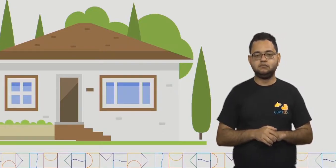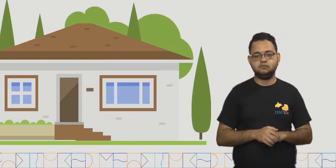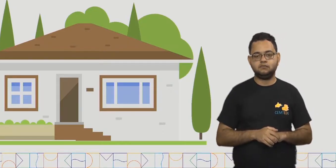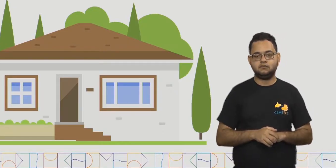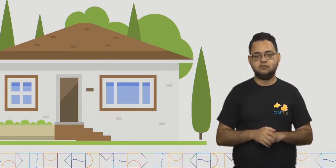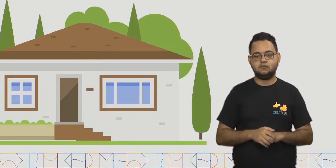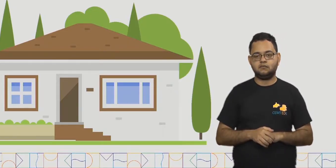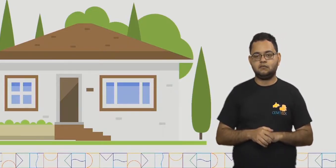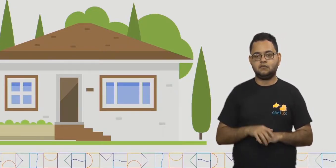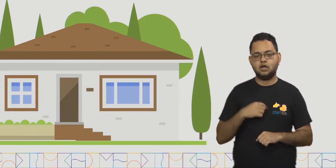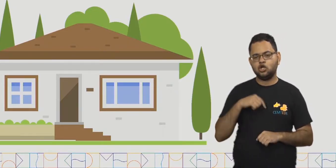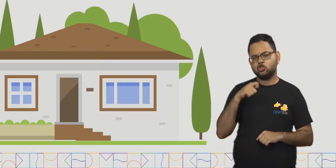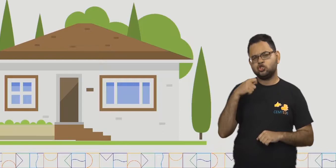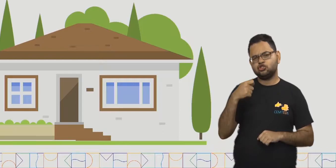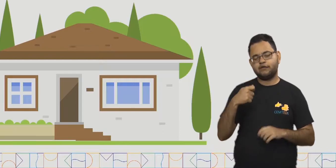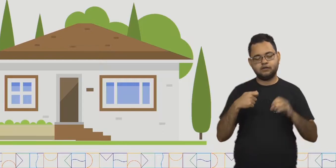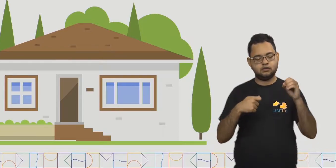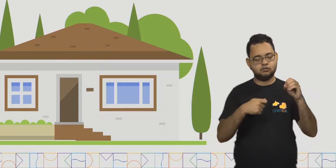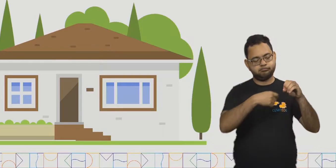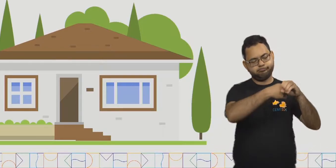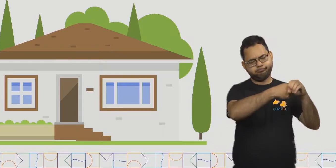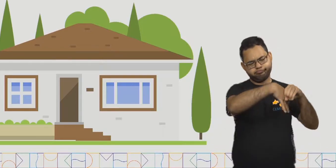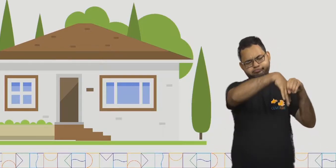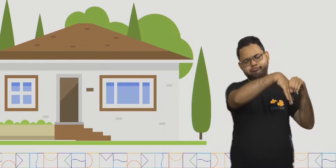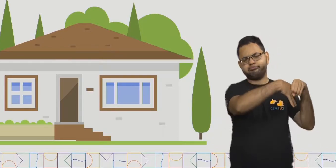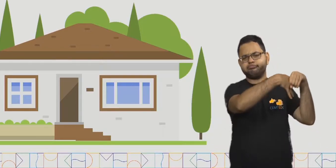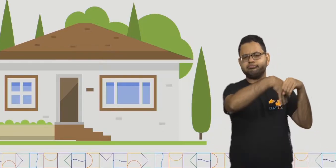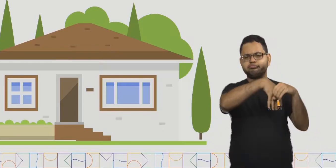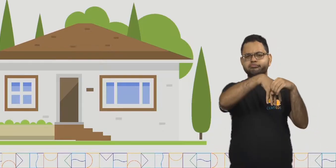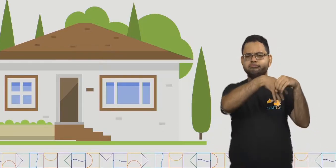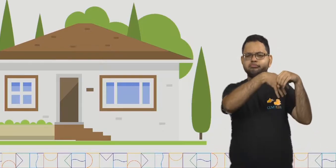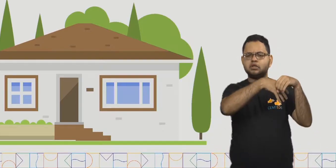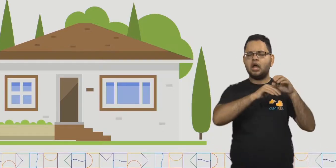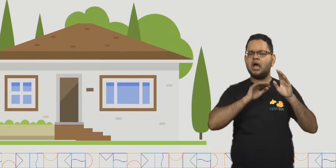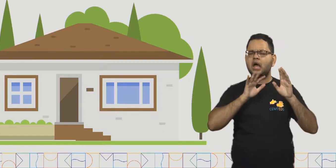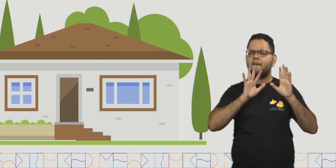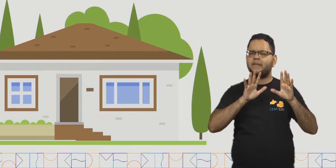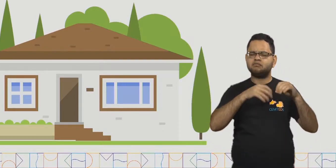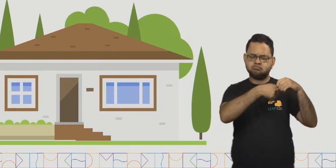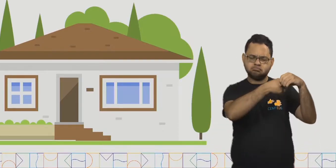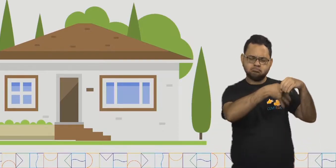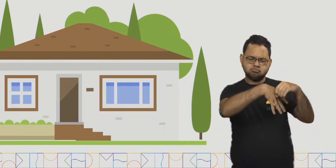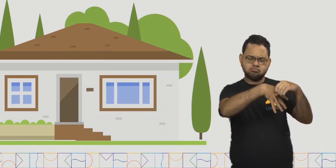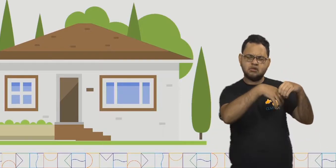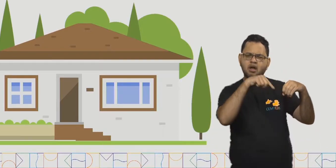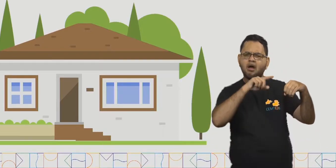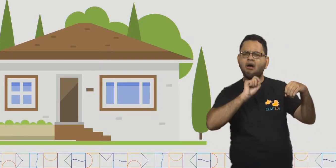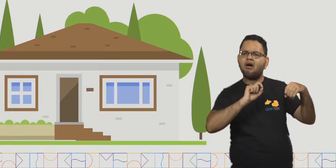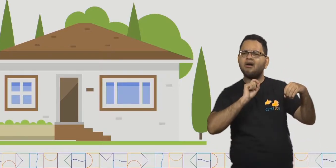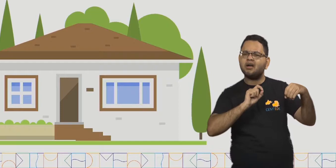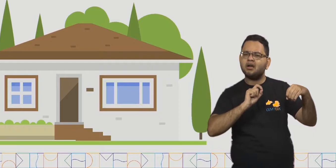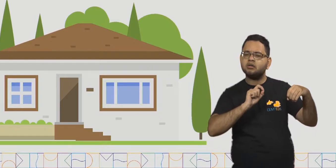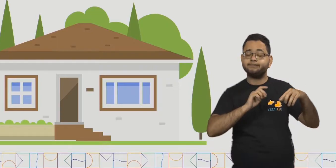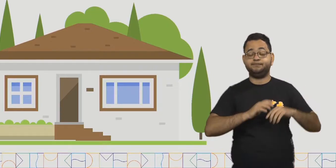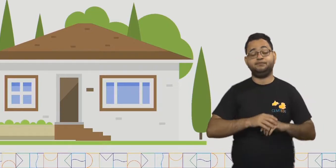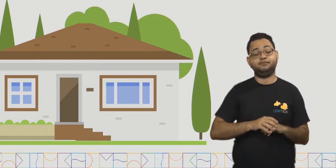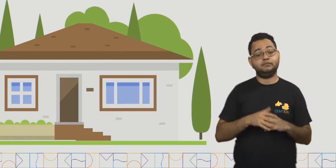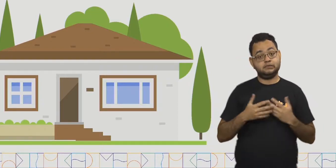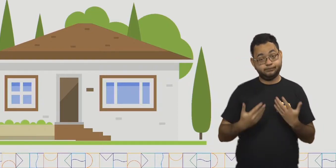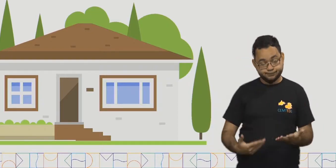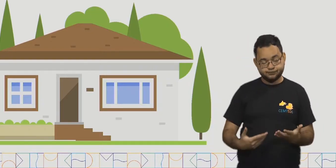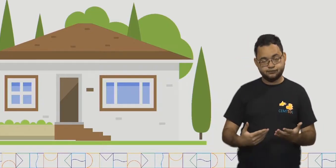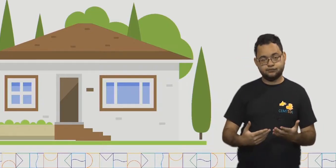fato que é quando nós estamos com molho de Chaves e vocês devem estar perguntando aí professora e o que o molho de Chaves